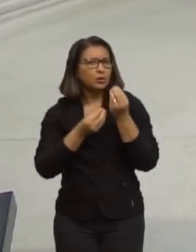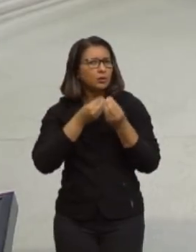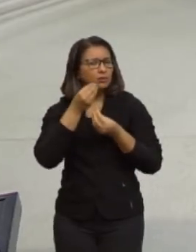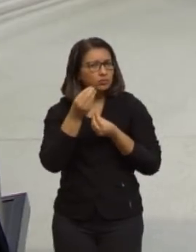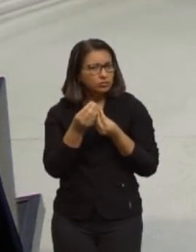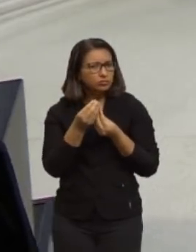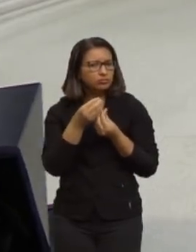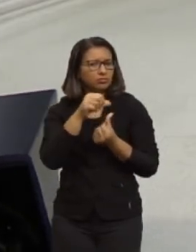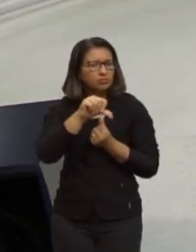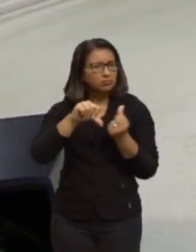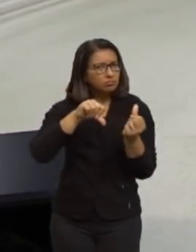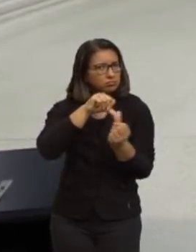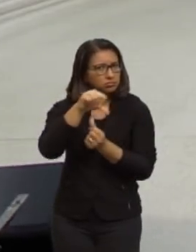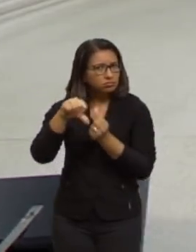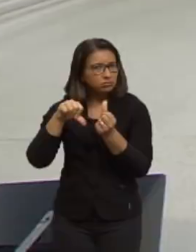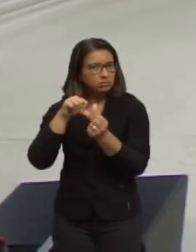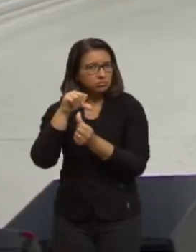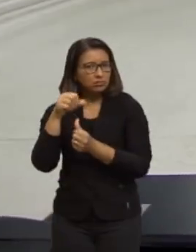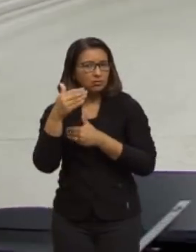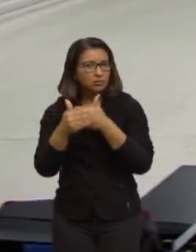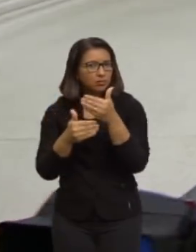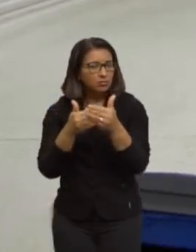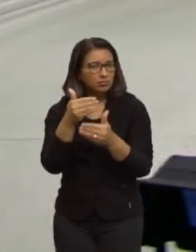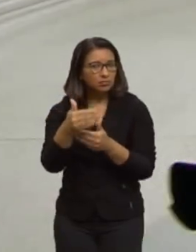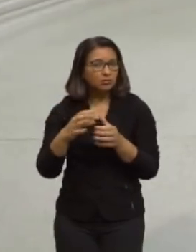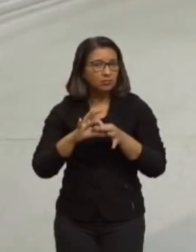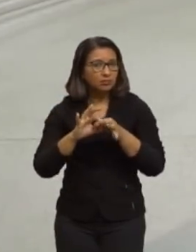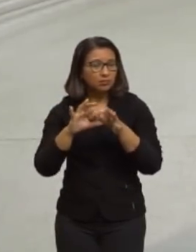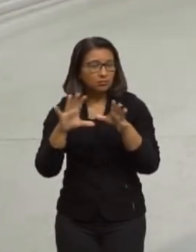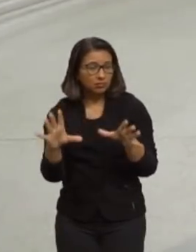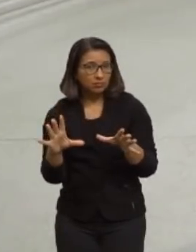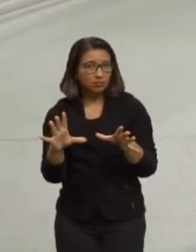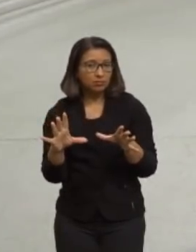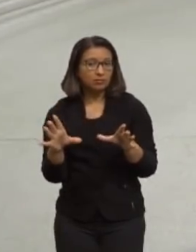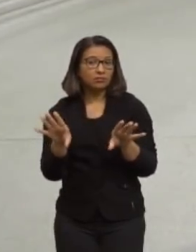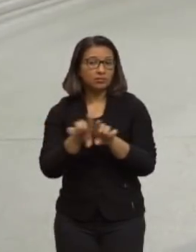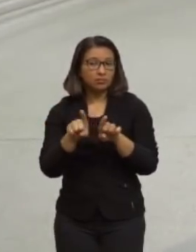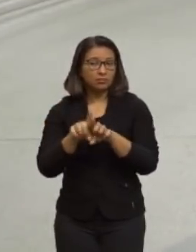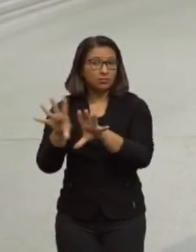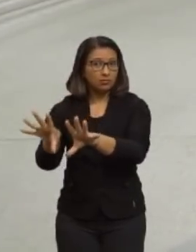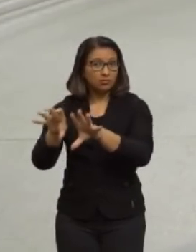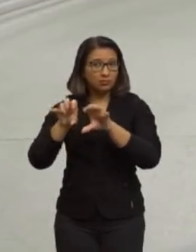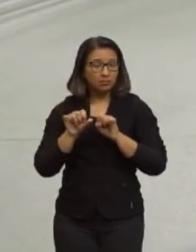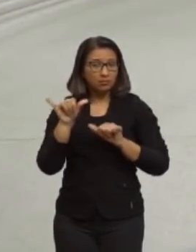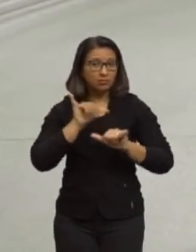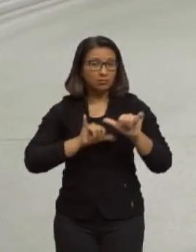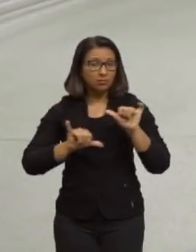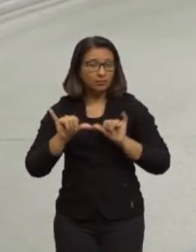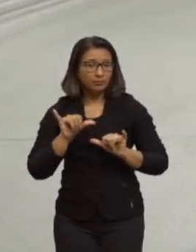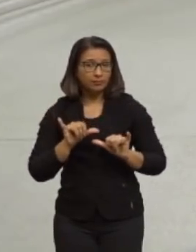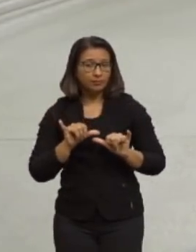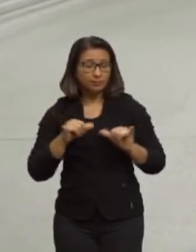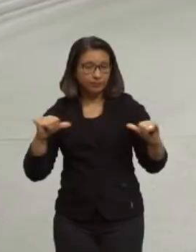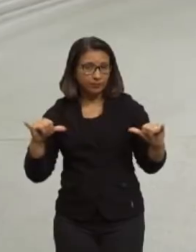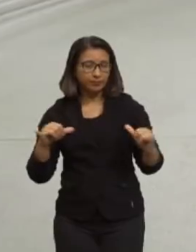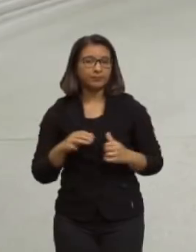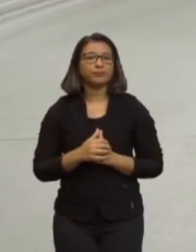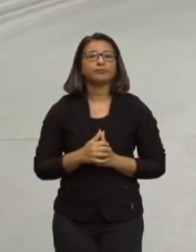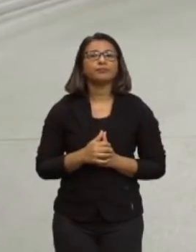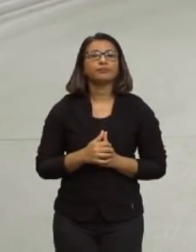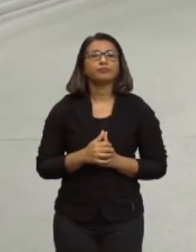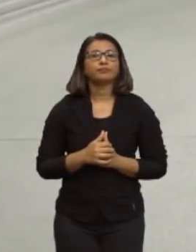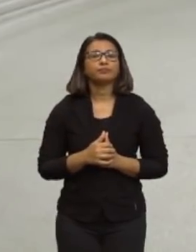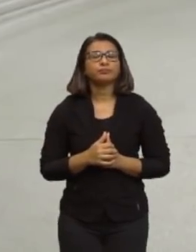dá essa alteração né nos processos de liberação e absorção de energia bom